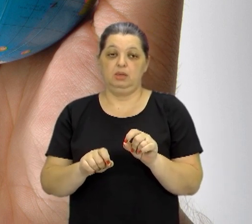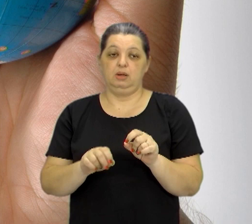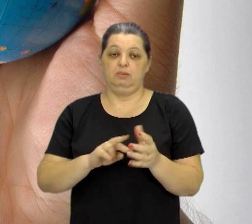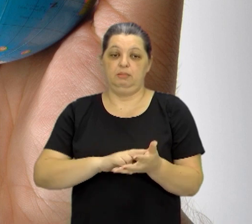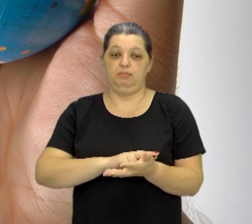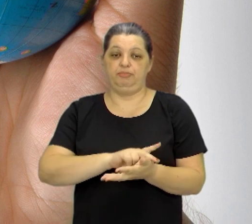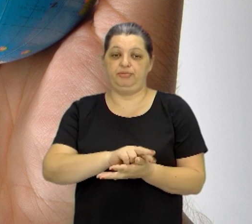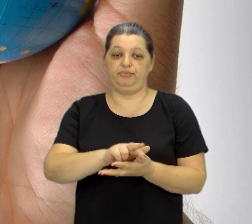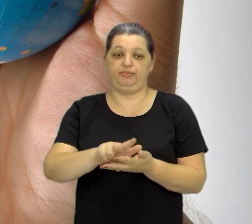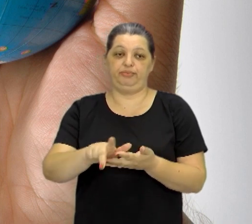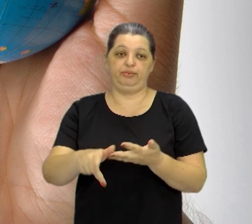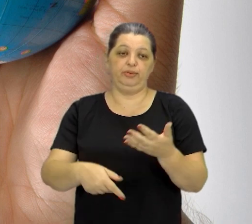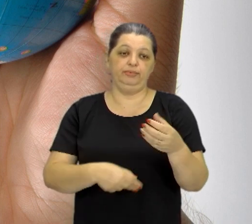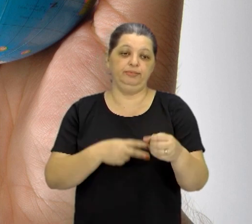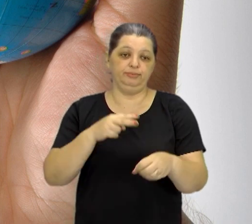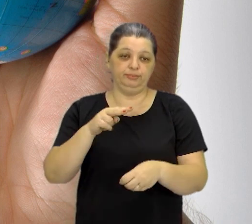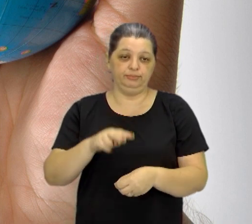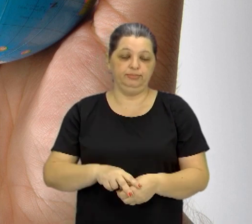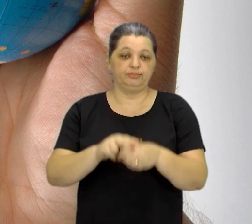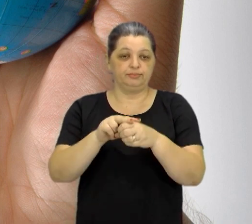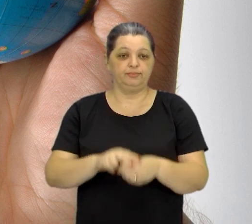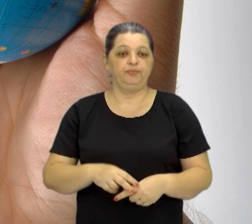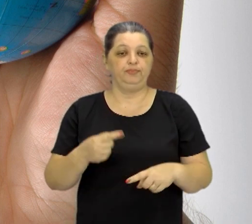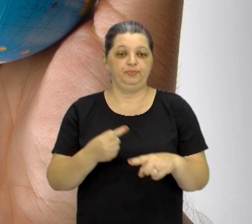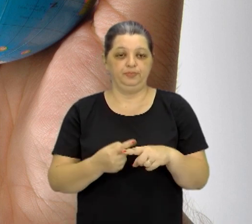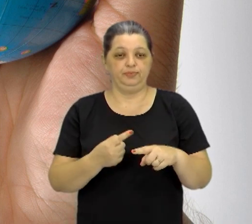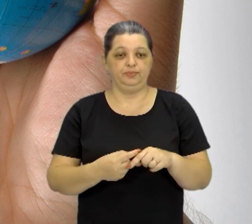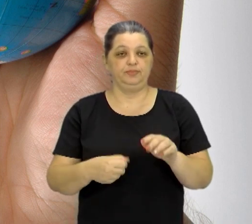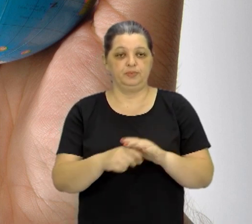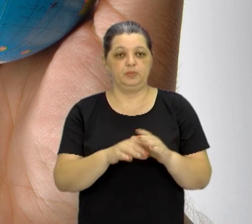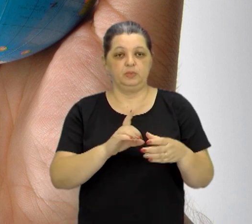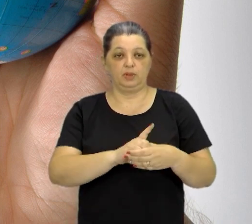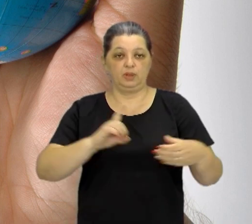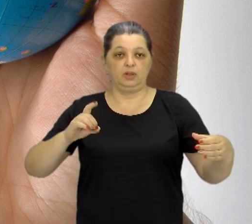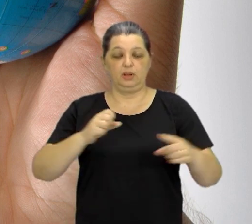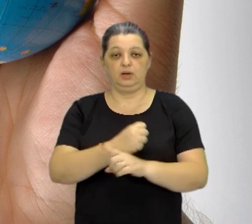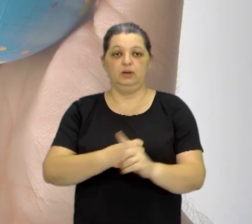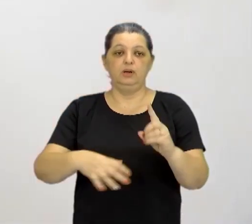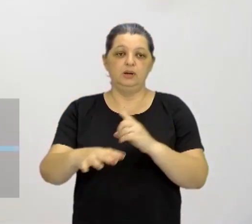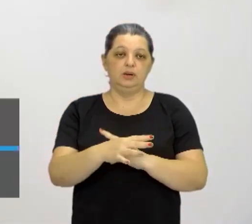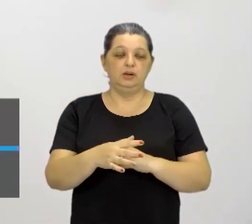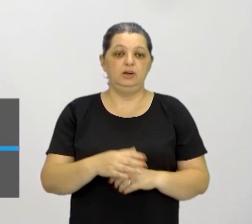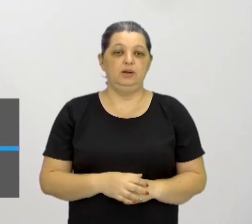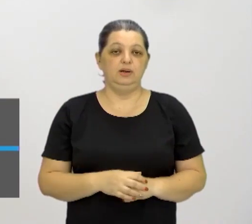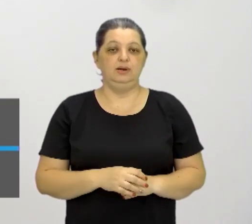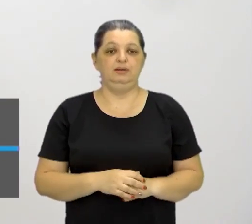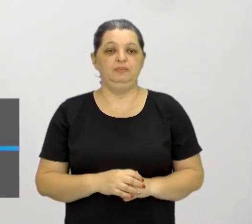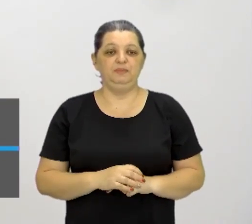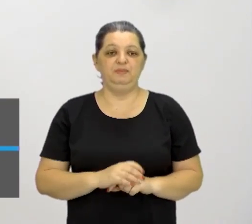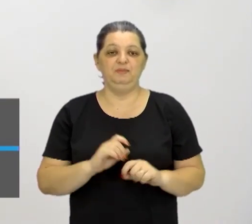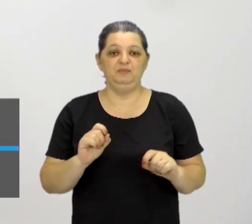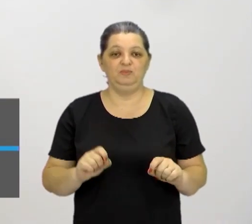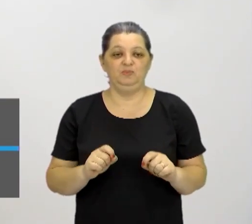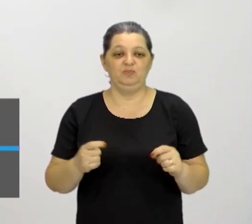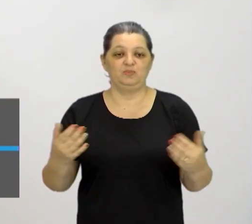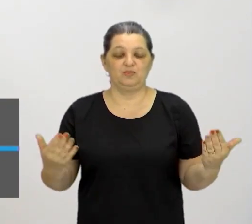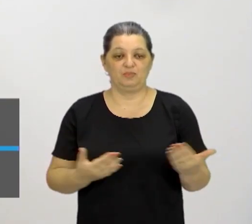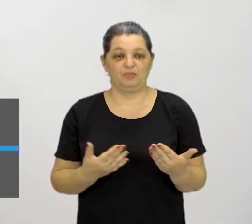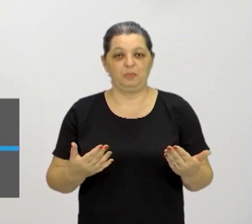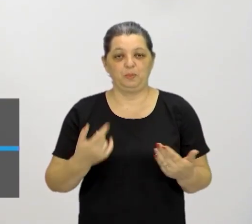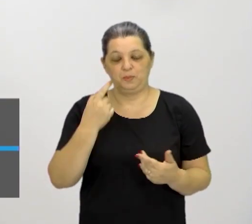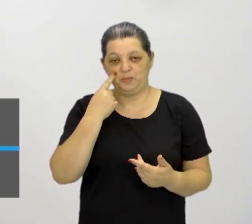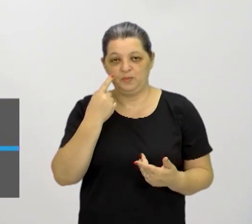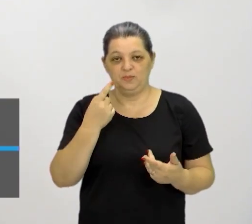biodiversidade. Aumento do capital especulativo e exclusão social. Este mundo globalizado, ele não cabe todos, né? Nem todos